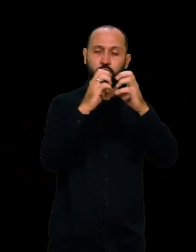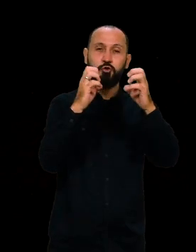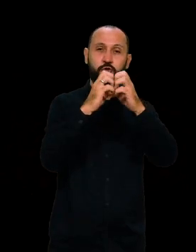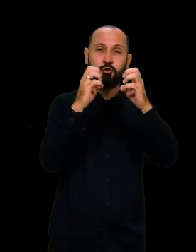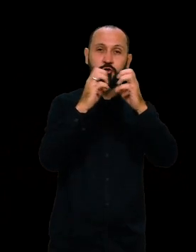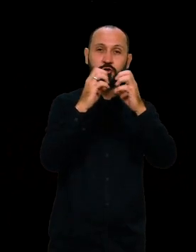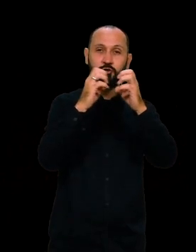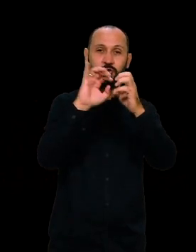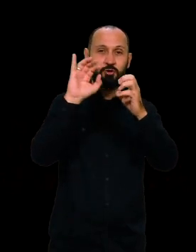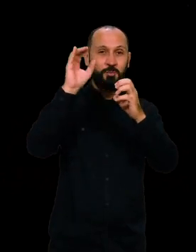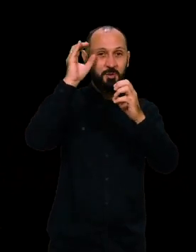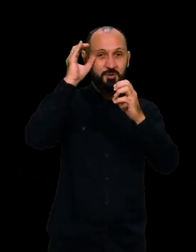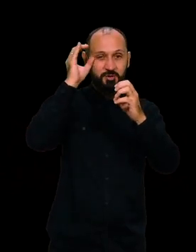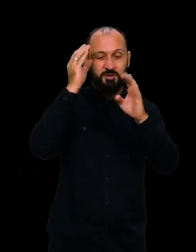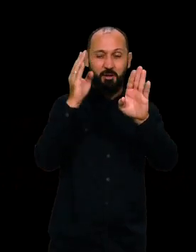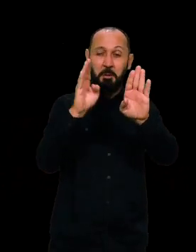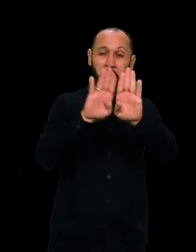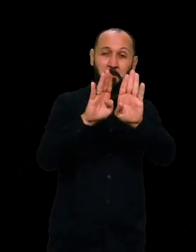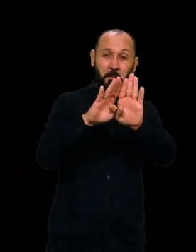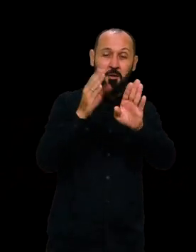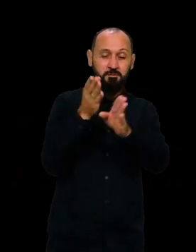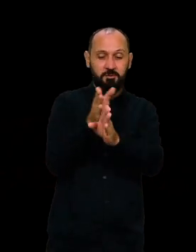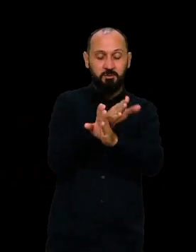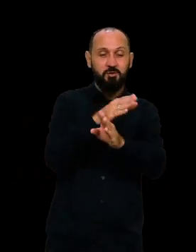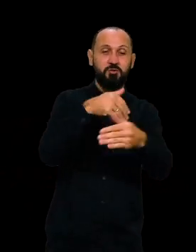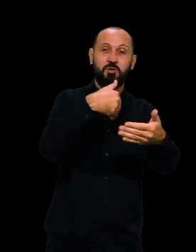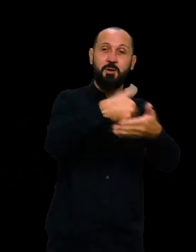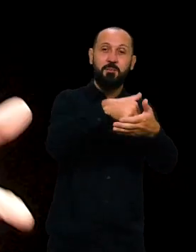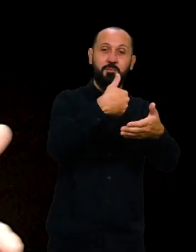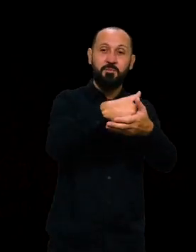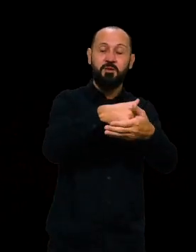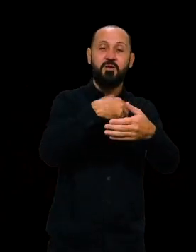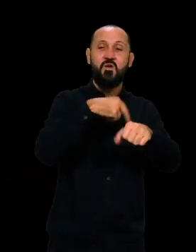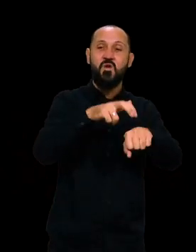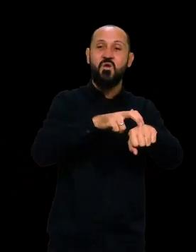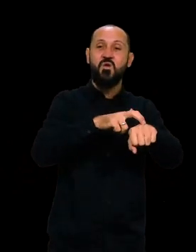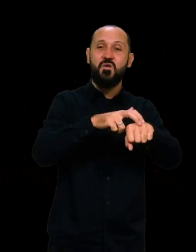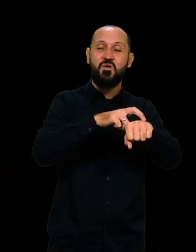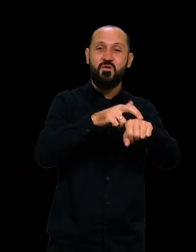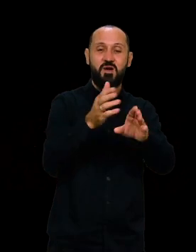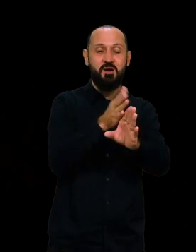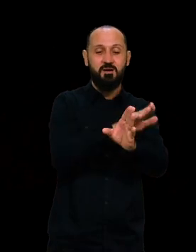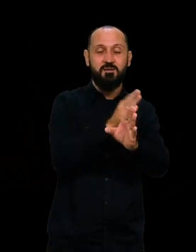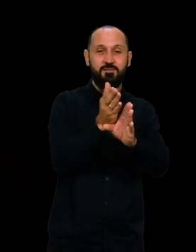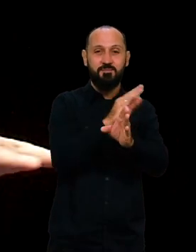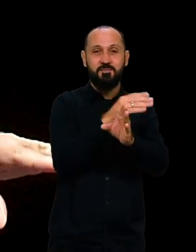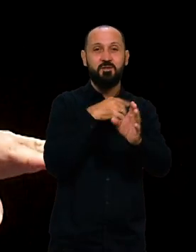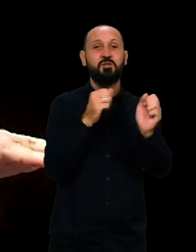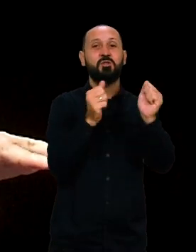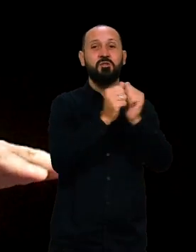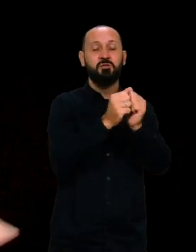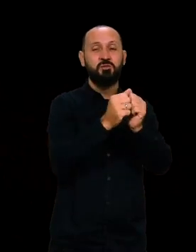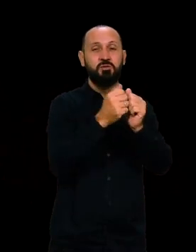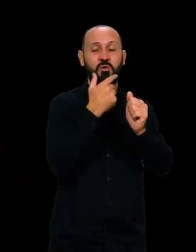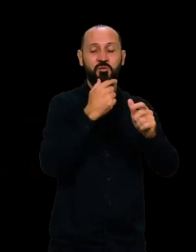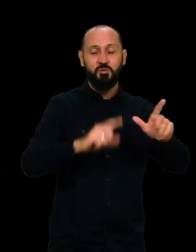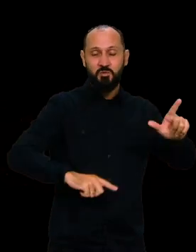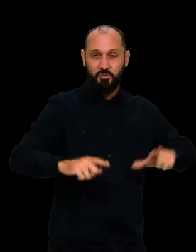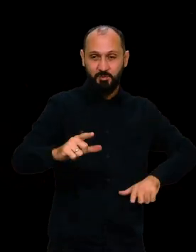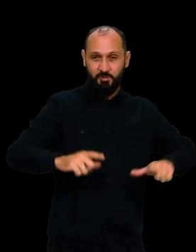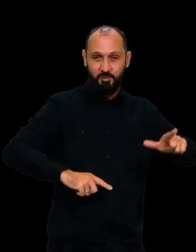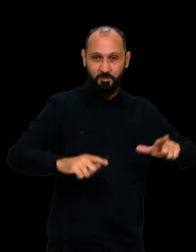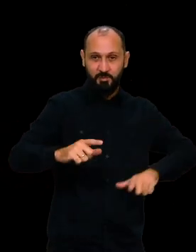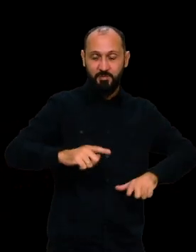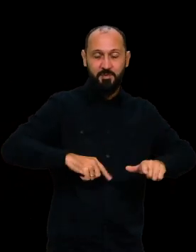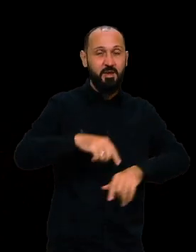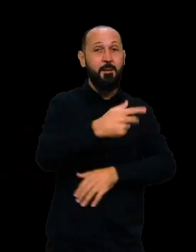ver o Shopping China, quando era uma portinha ainda também, ver atravessar a fronteira, jogar bola naquele Campo Verde, que era na fronteira também,